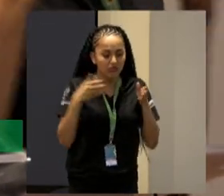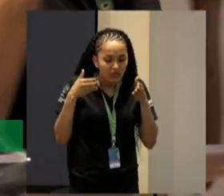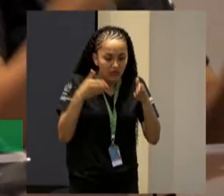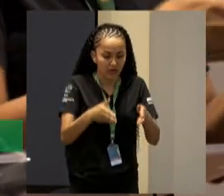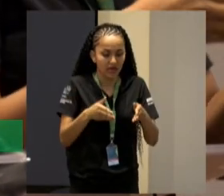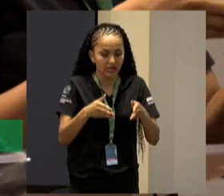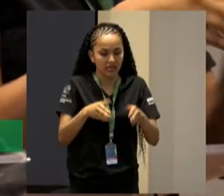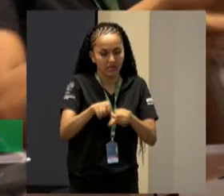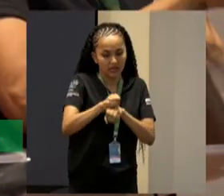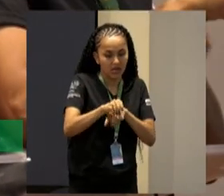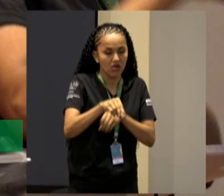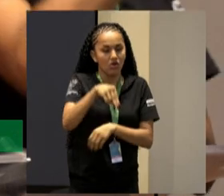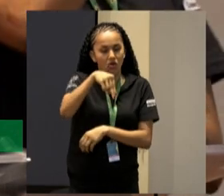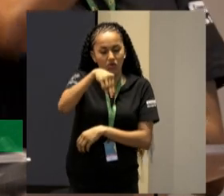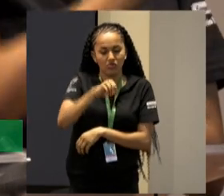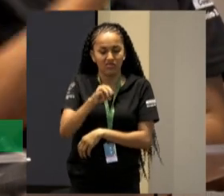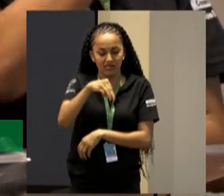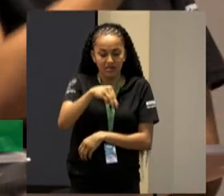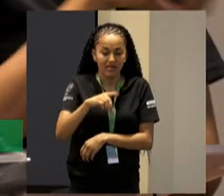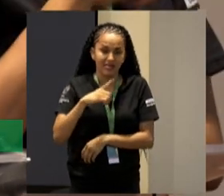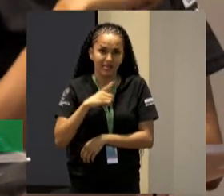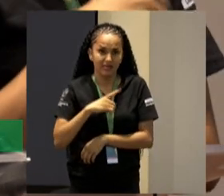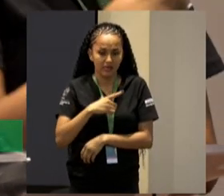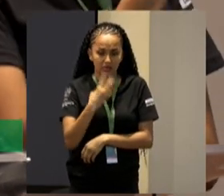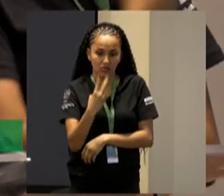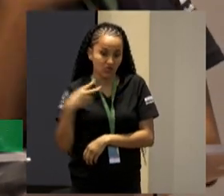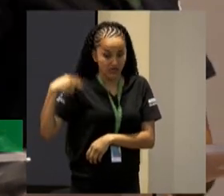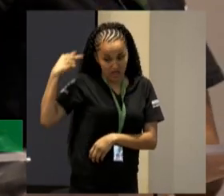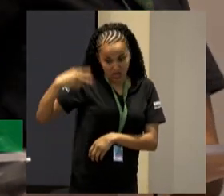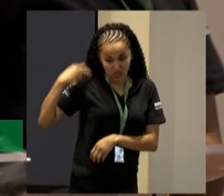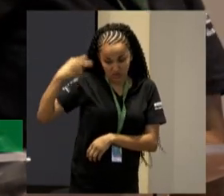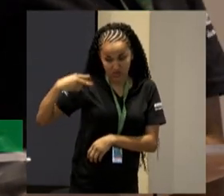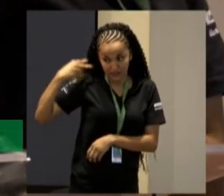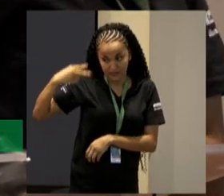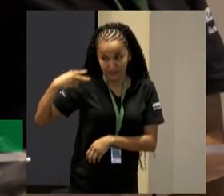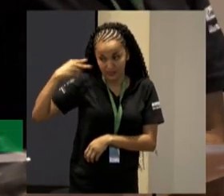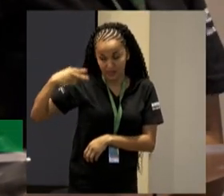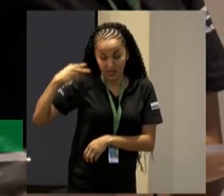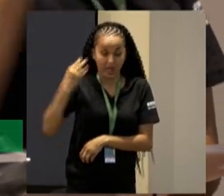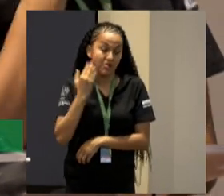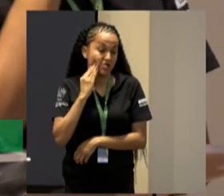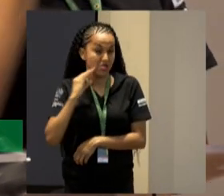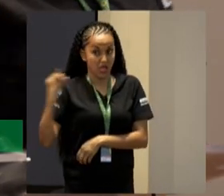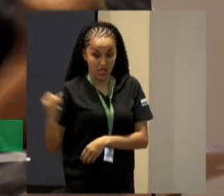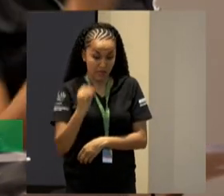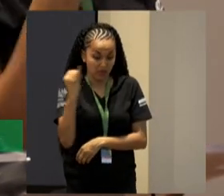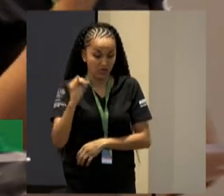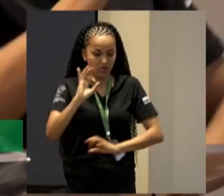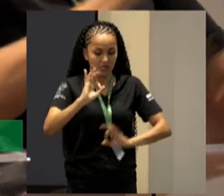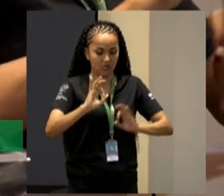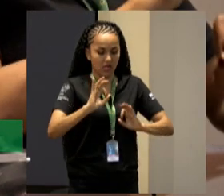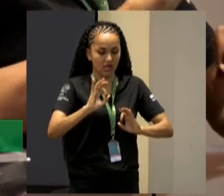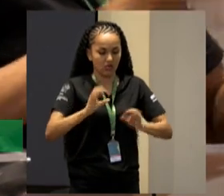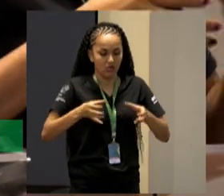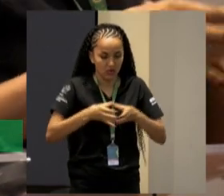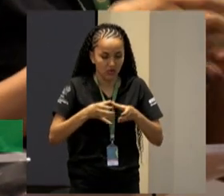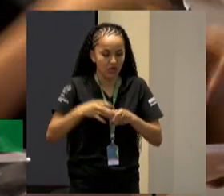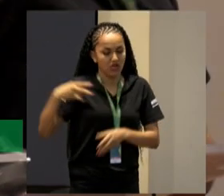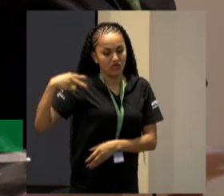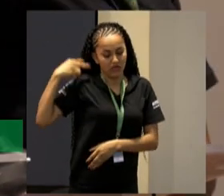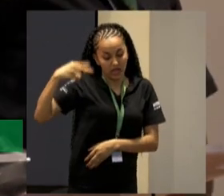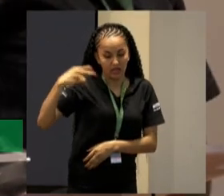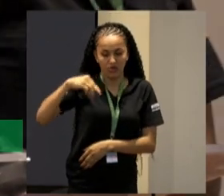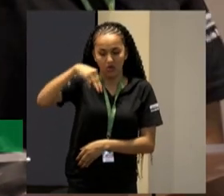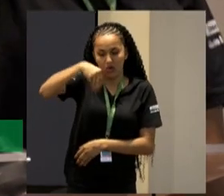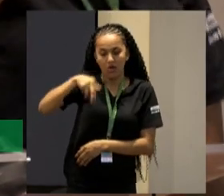NEM teve dois vereadores, para entender a importância da organização, vereador Márcio